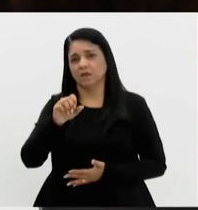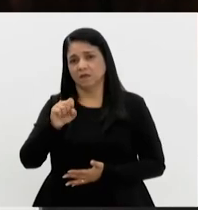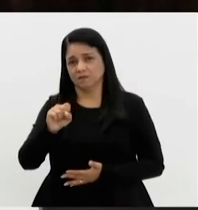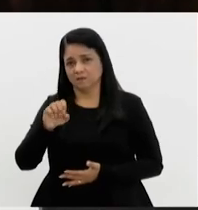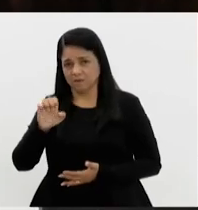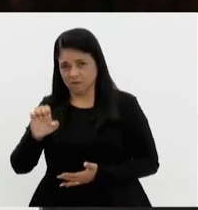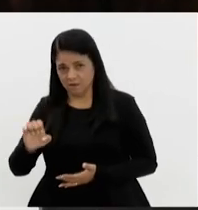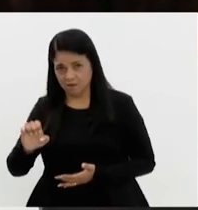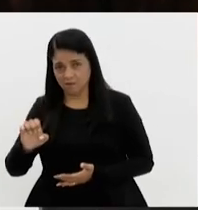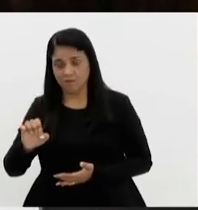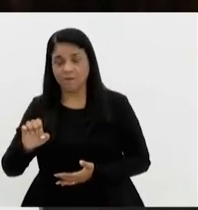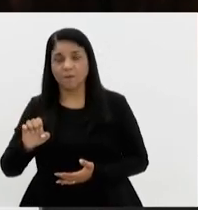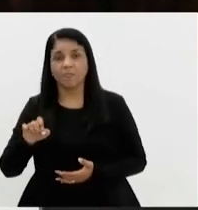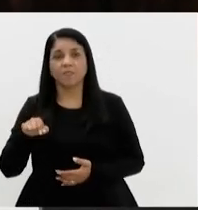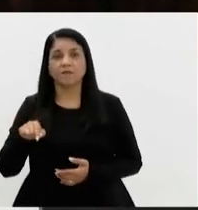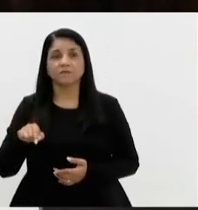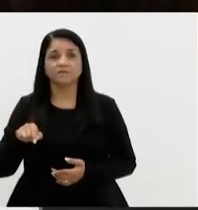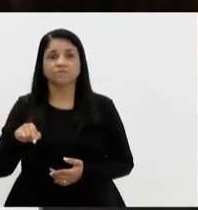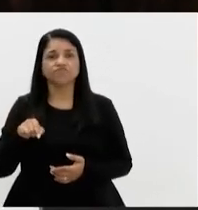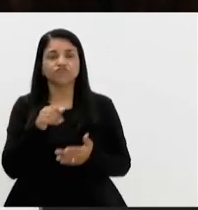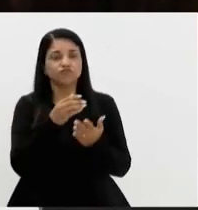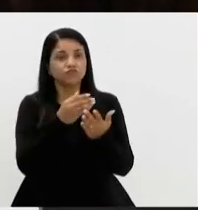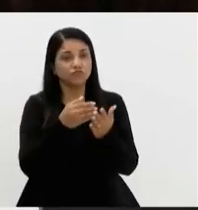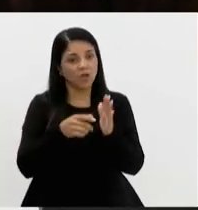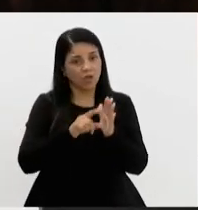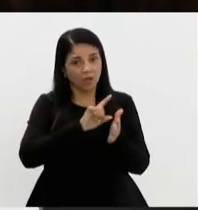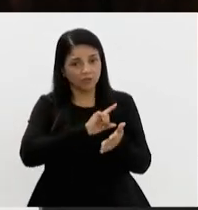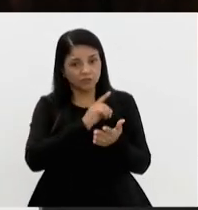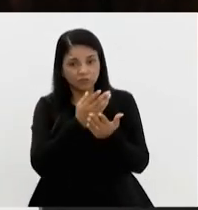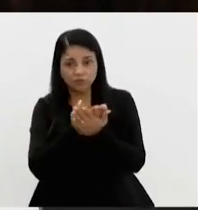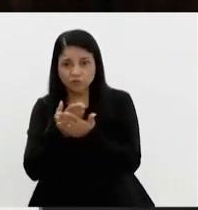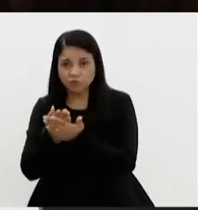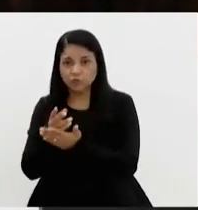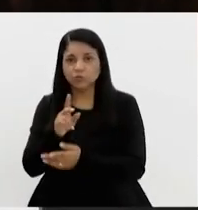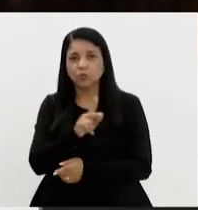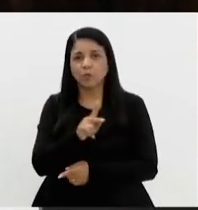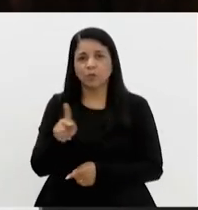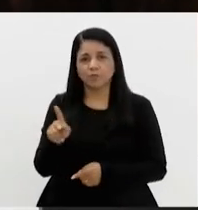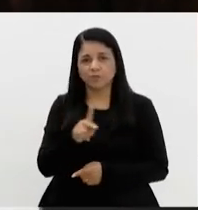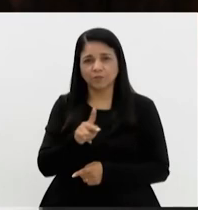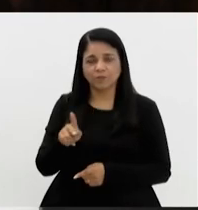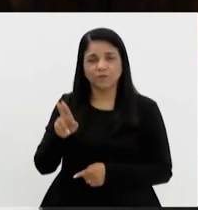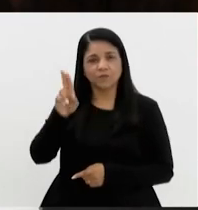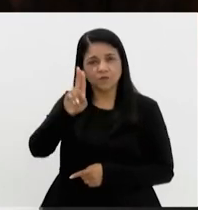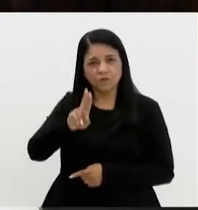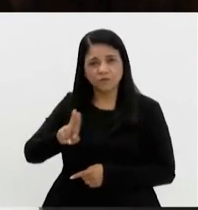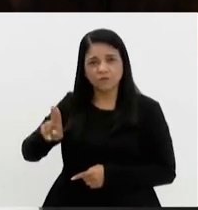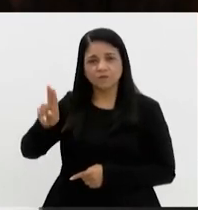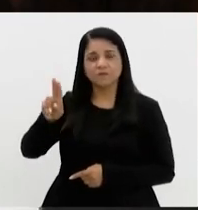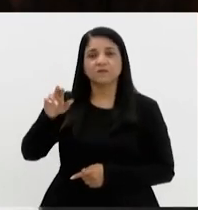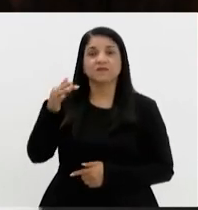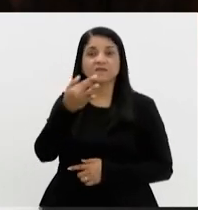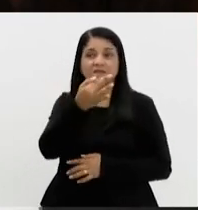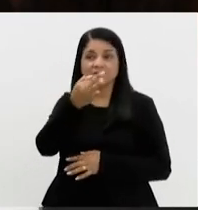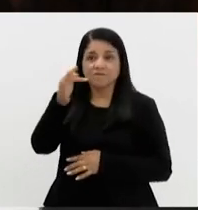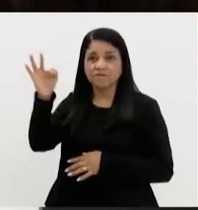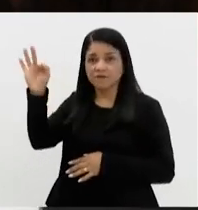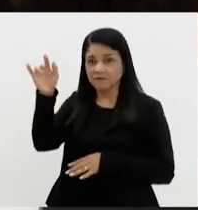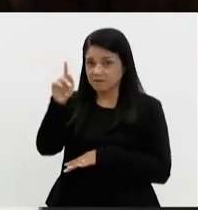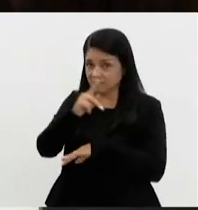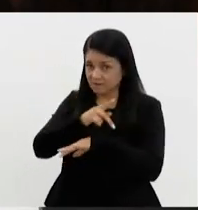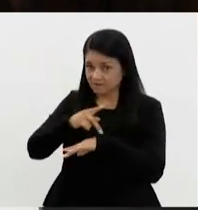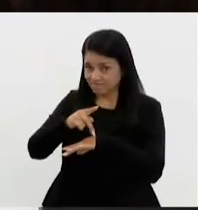eh estava em estudo em lecionando na universidade de sorbon na França de